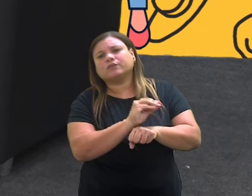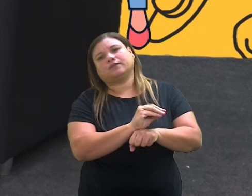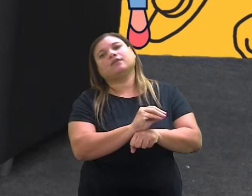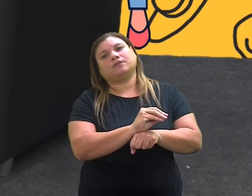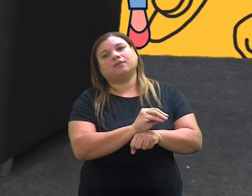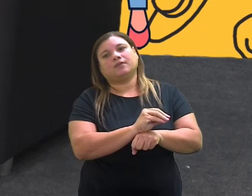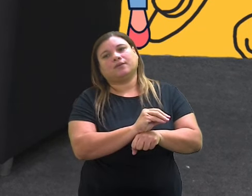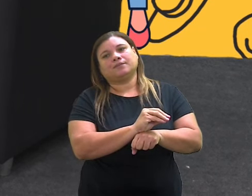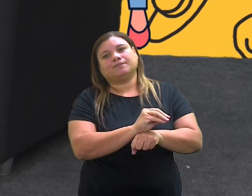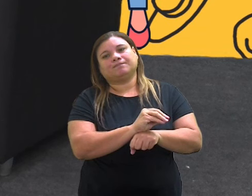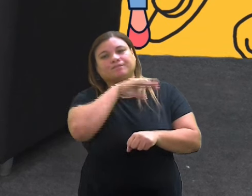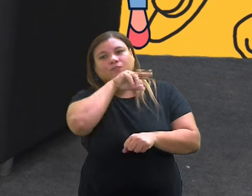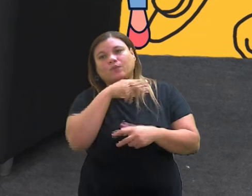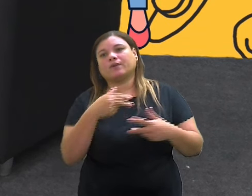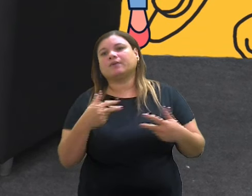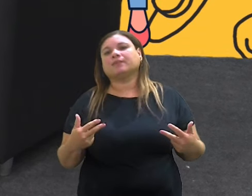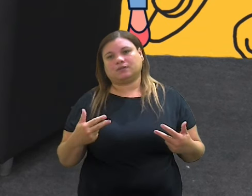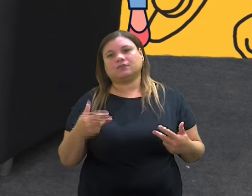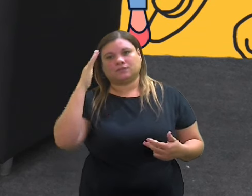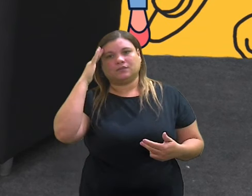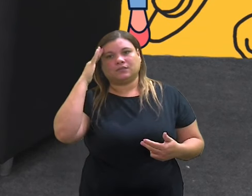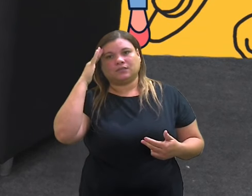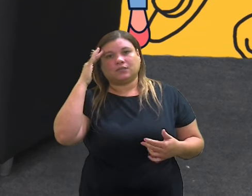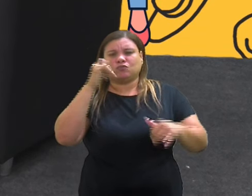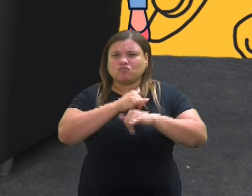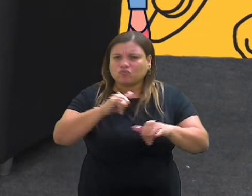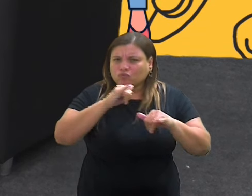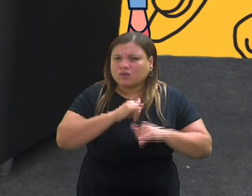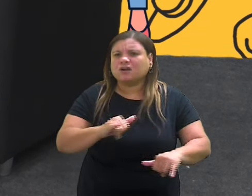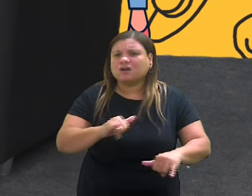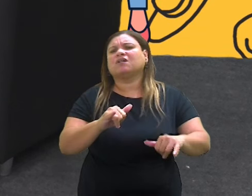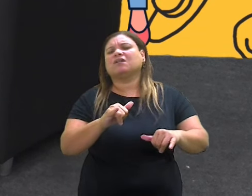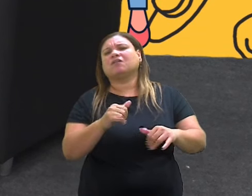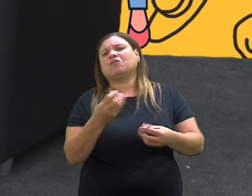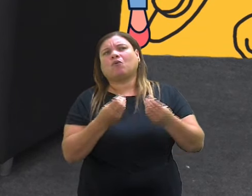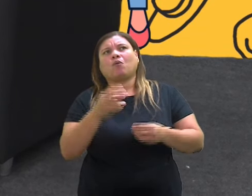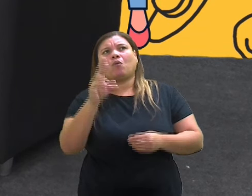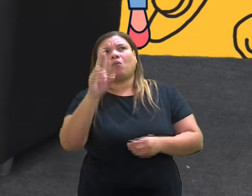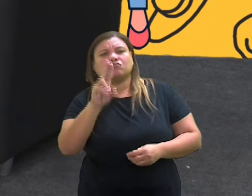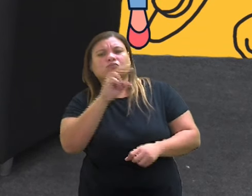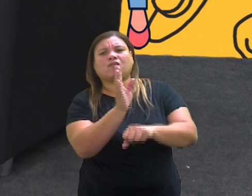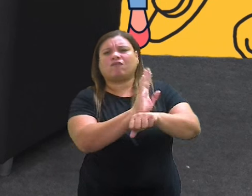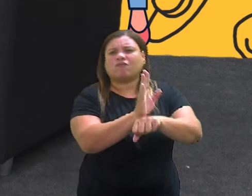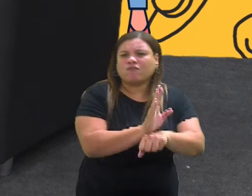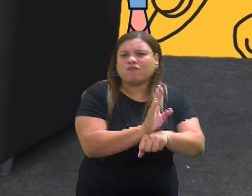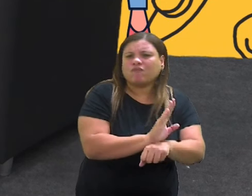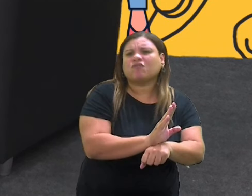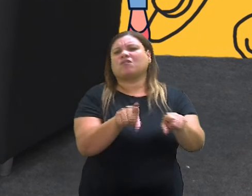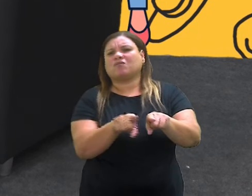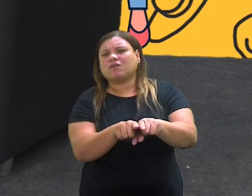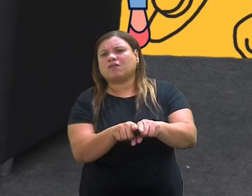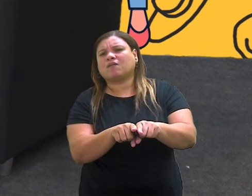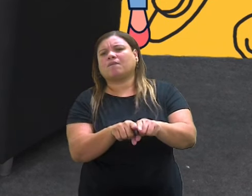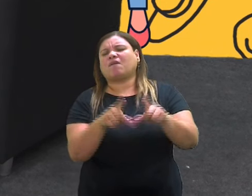denúncias, fotos, vídeos. Isso faz com que cada vez mais as pessoas aprendam a denunciar e não deixar com que isso